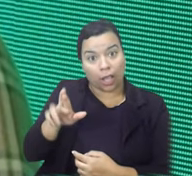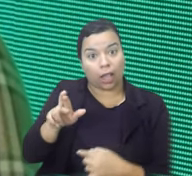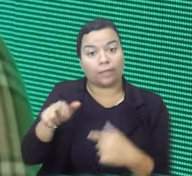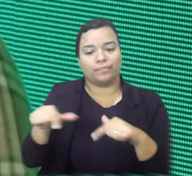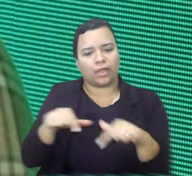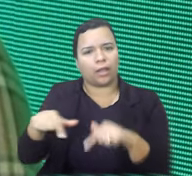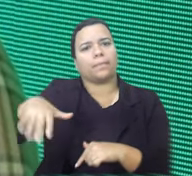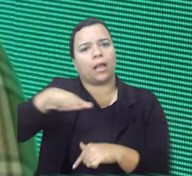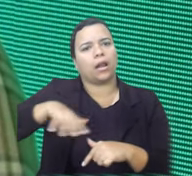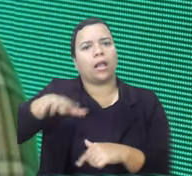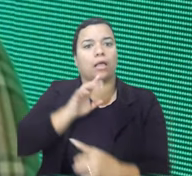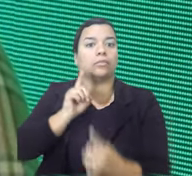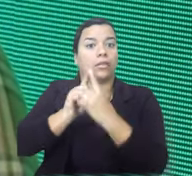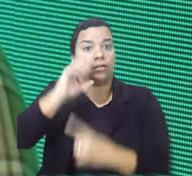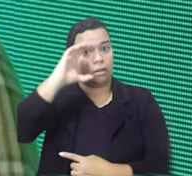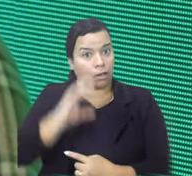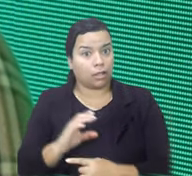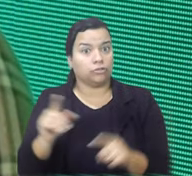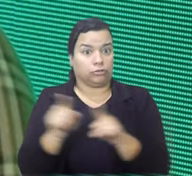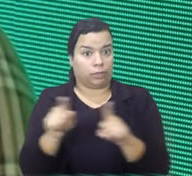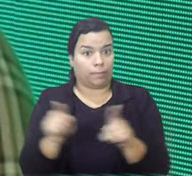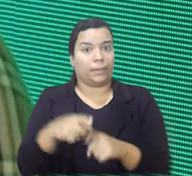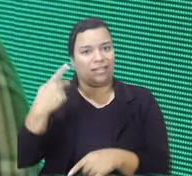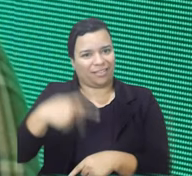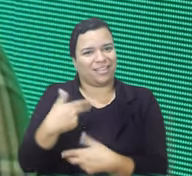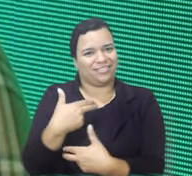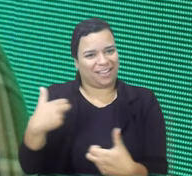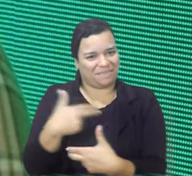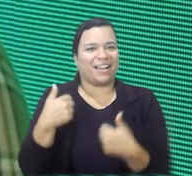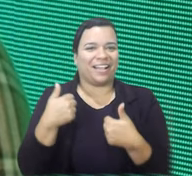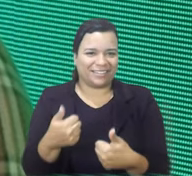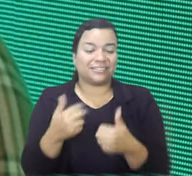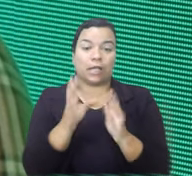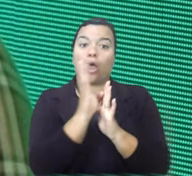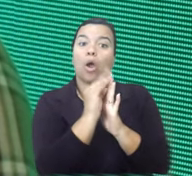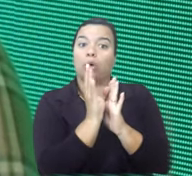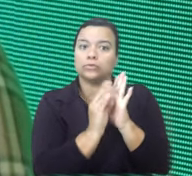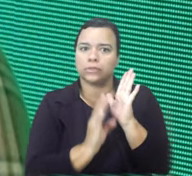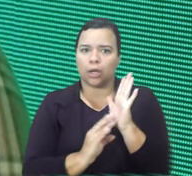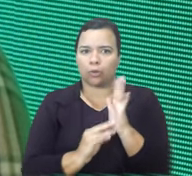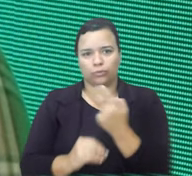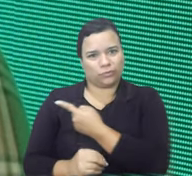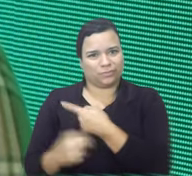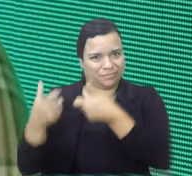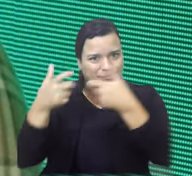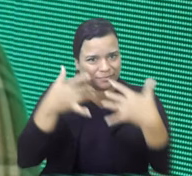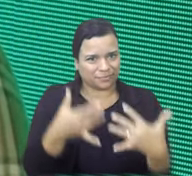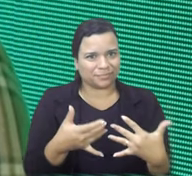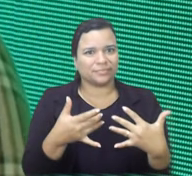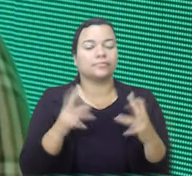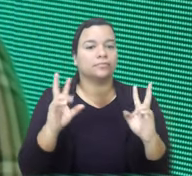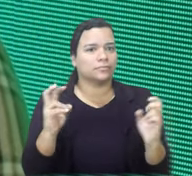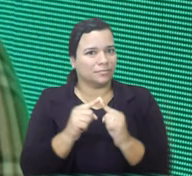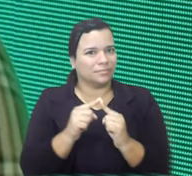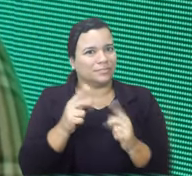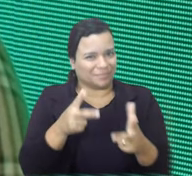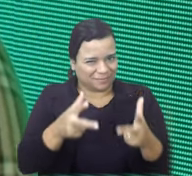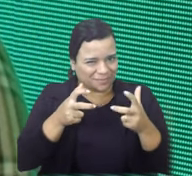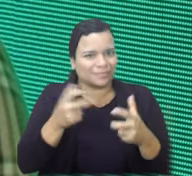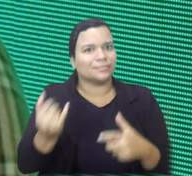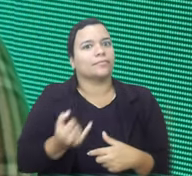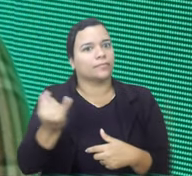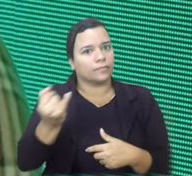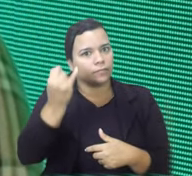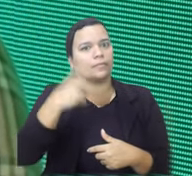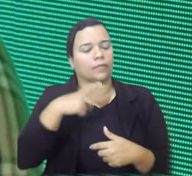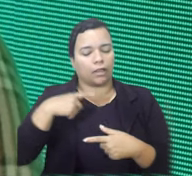na unidade de atendimento ao cliente também do sebrai eh o conteúdo que a gente traz para vocês percebam que tem uma